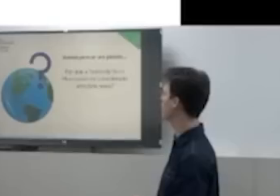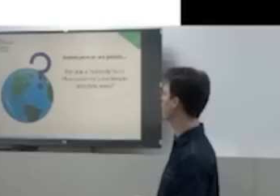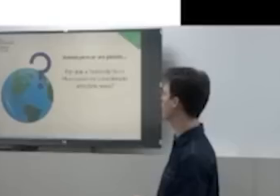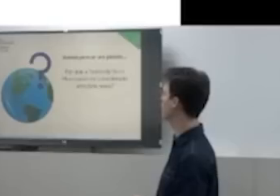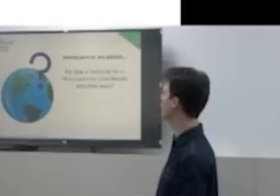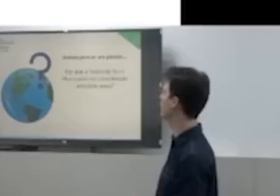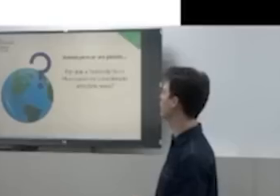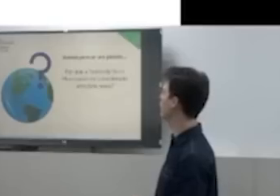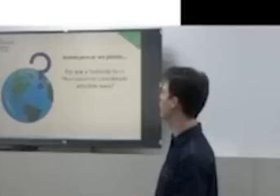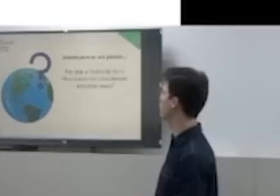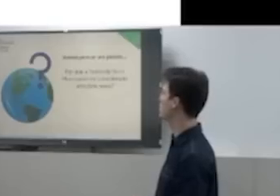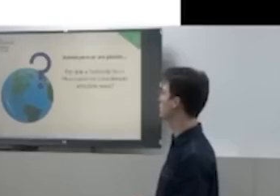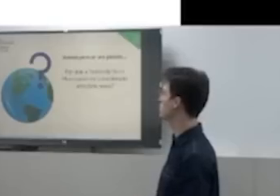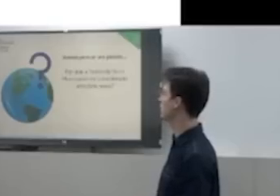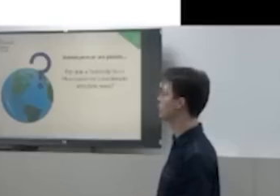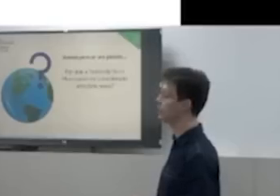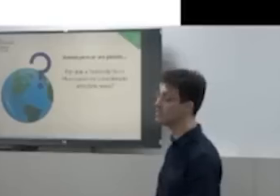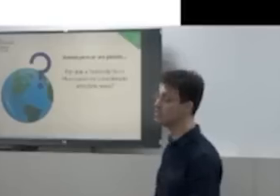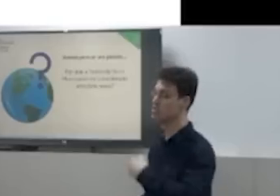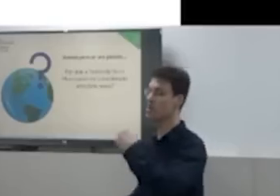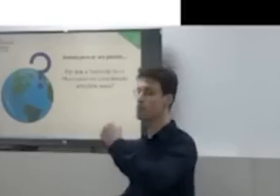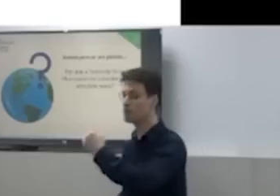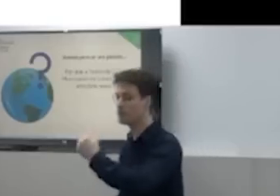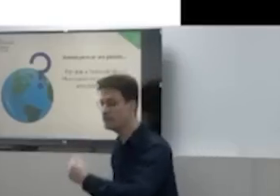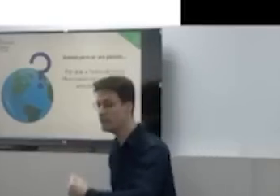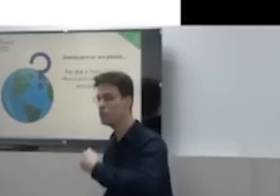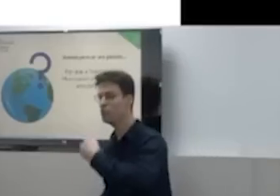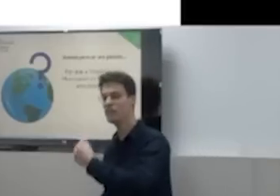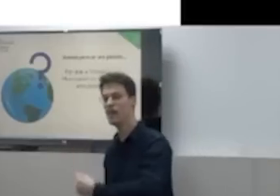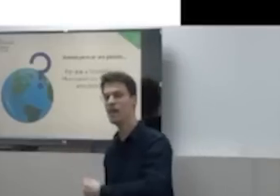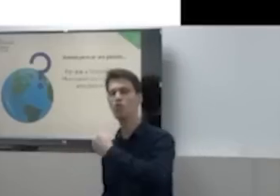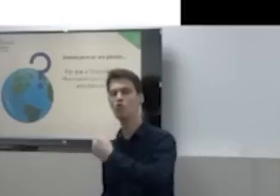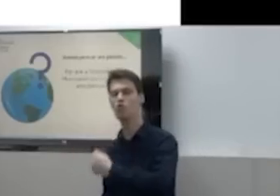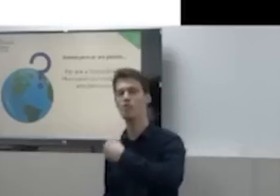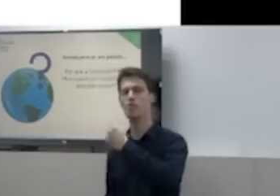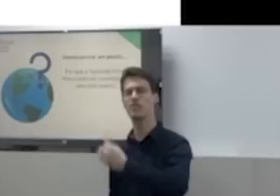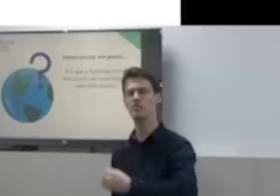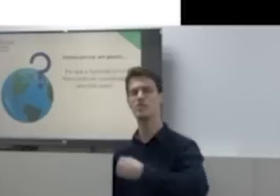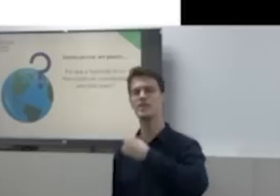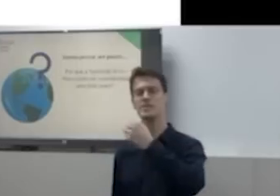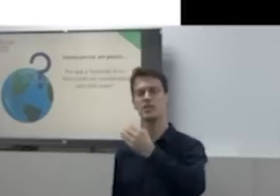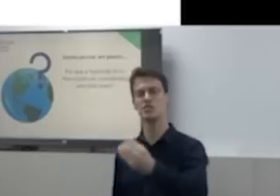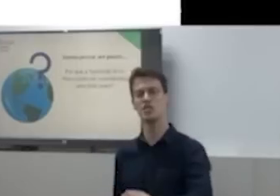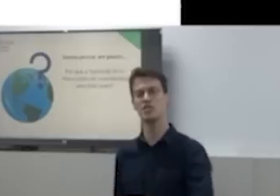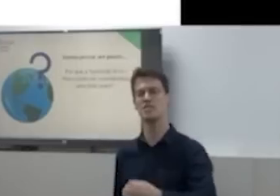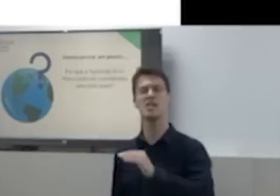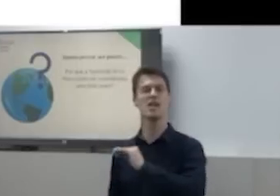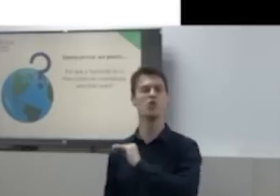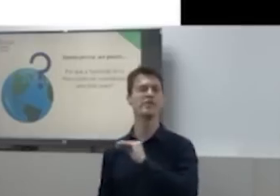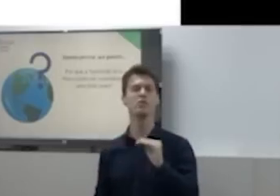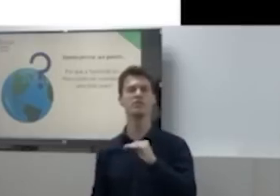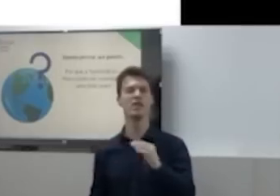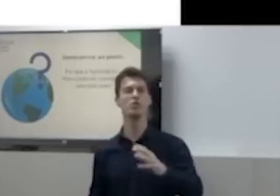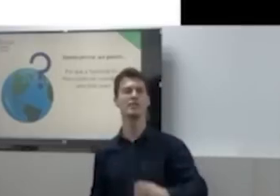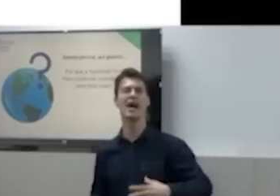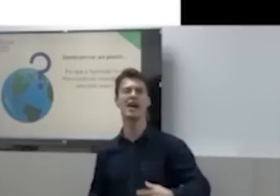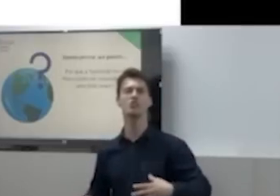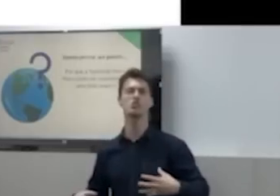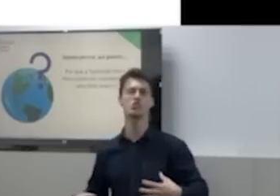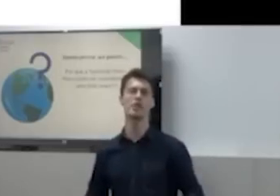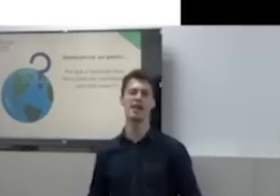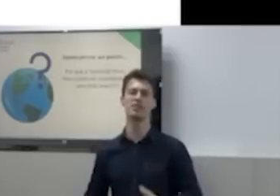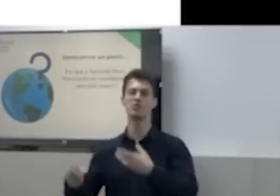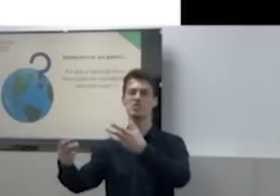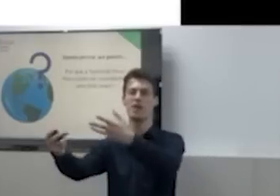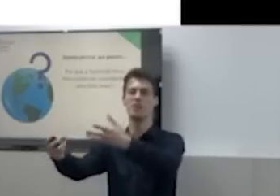a teoria da Terra plana pode ser considerada fake news, porque eu não tenho comprovações científicas, eu não